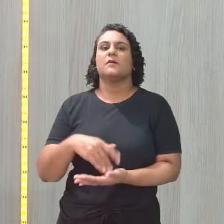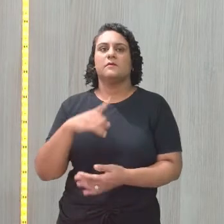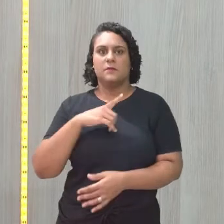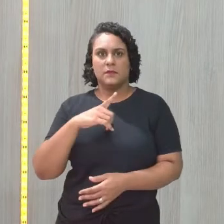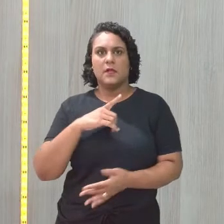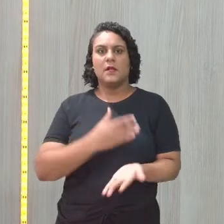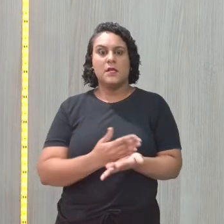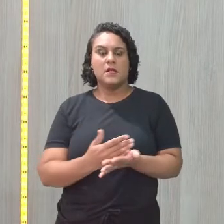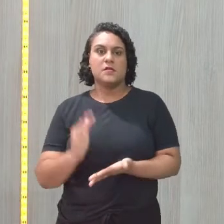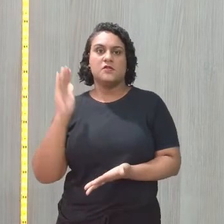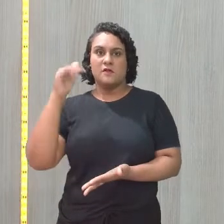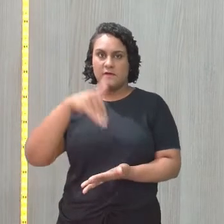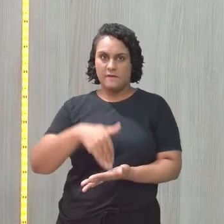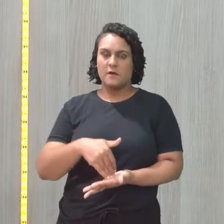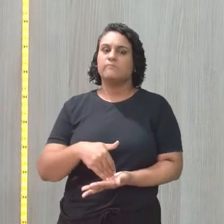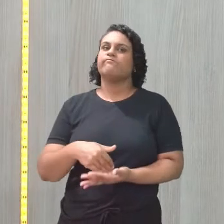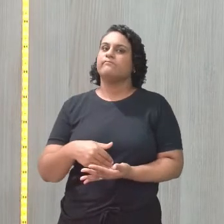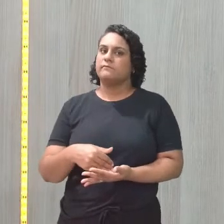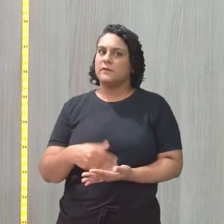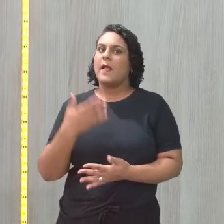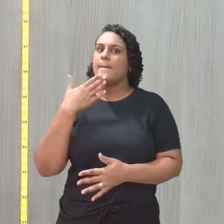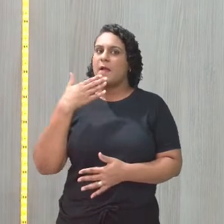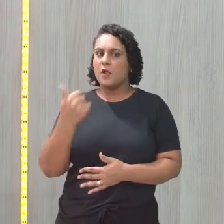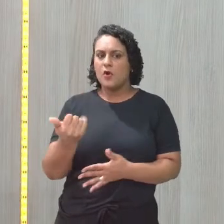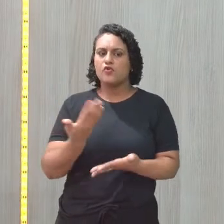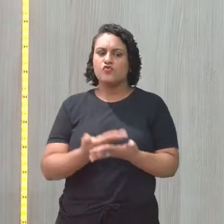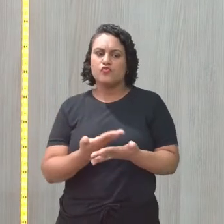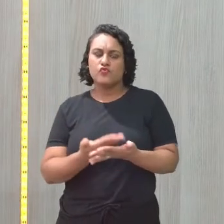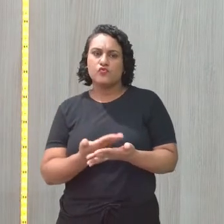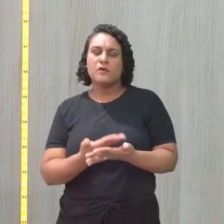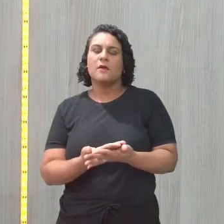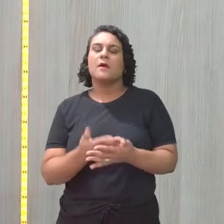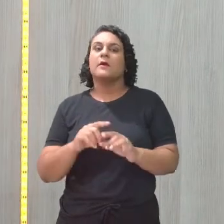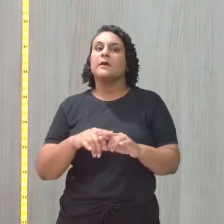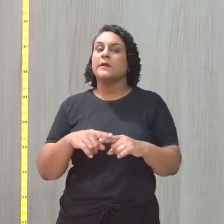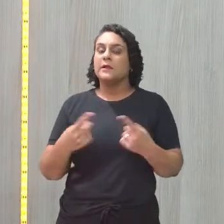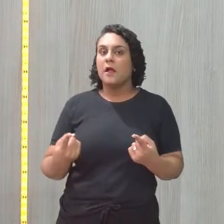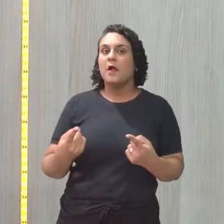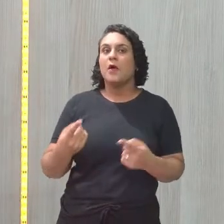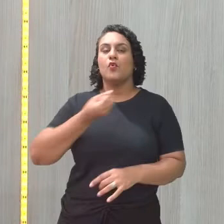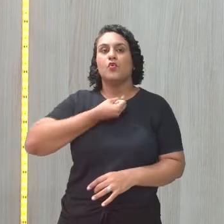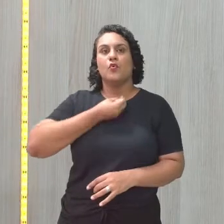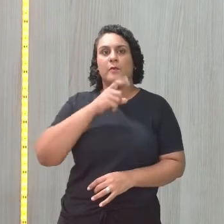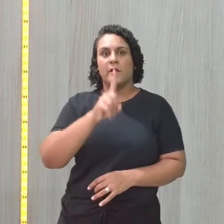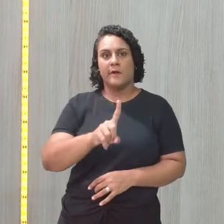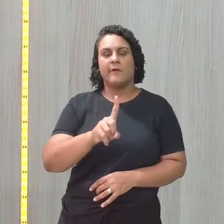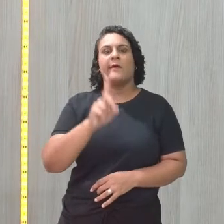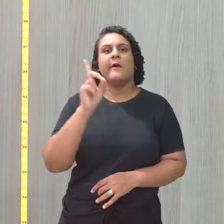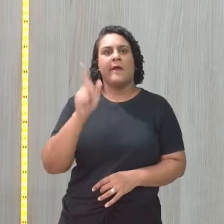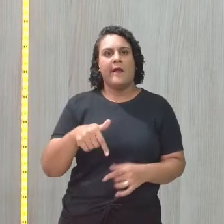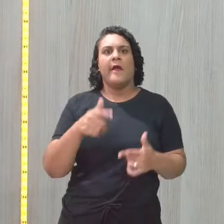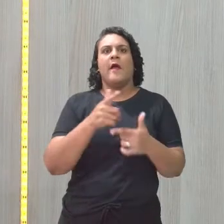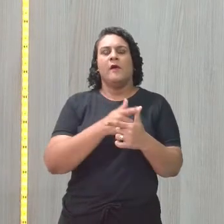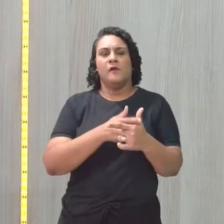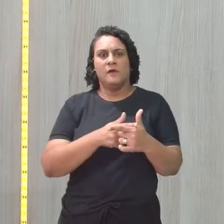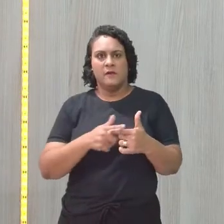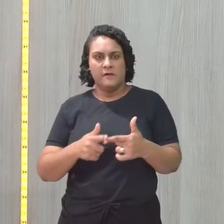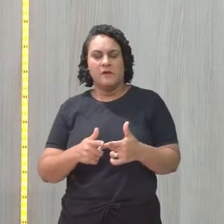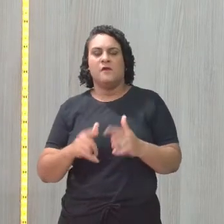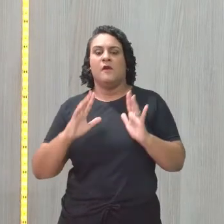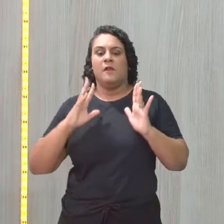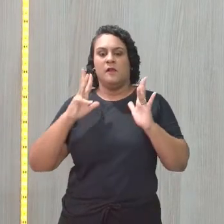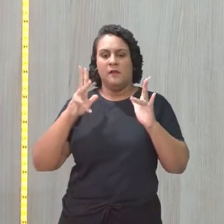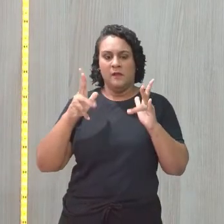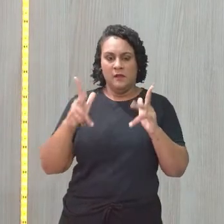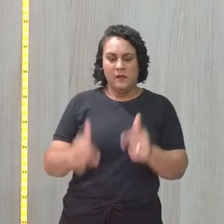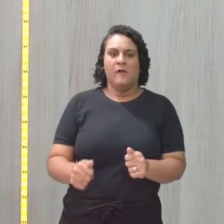a gente consegue trabalhar melhor com eles. E a gente viu também que o número 1, ele é o divisor aí de todos os números. Você pegar